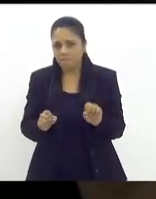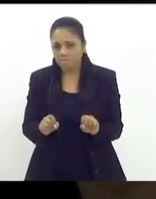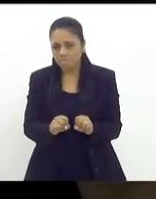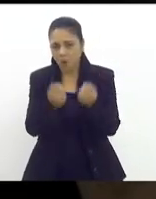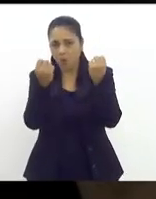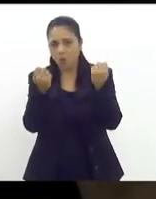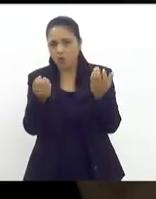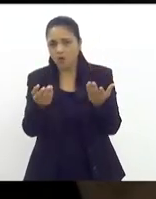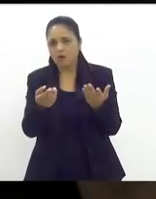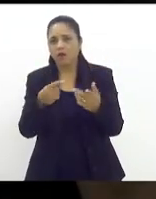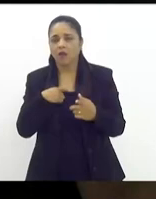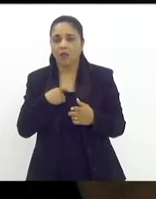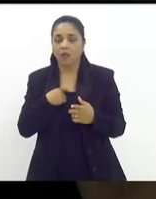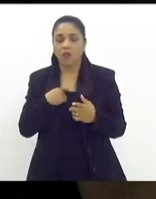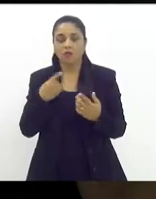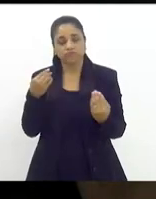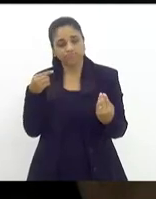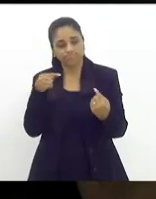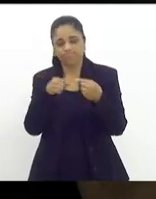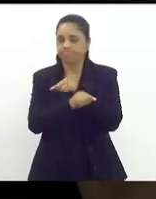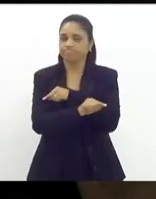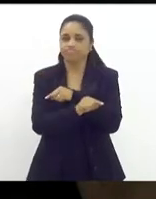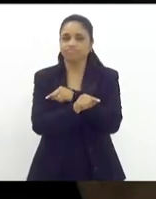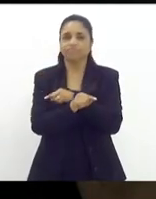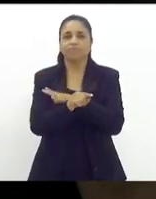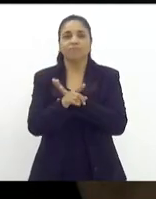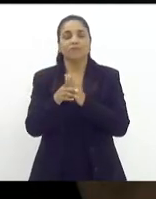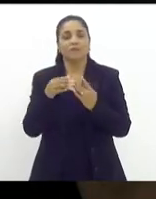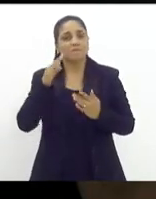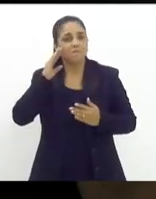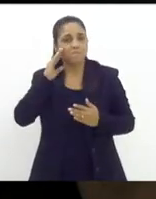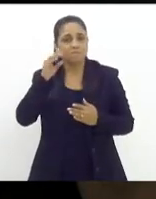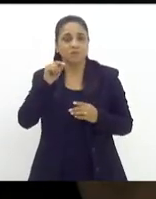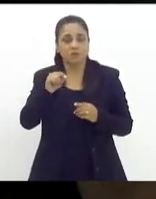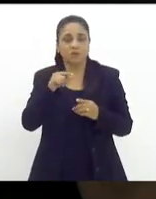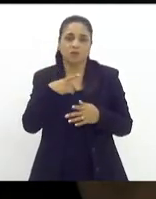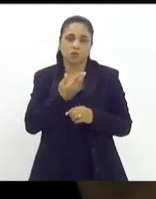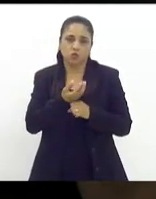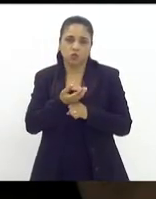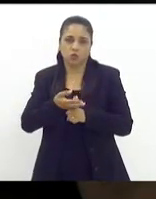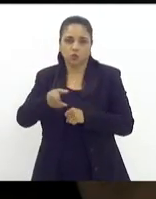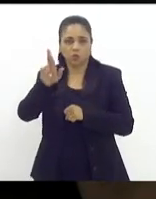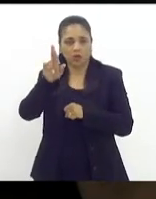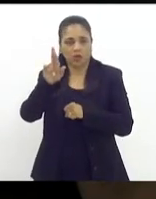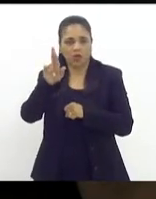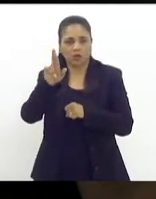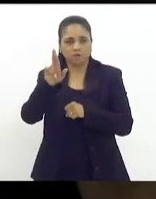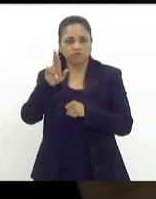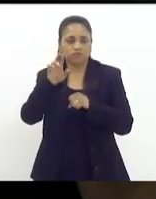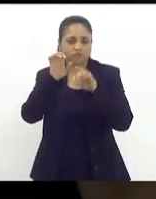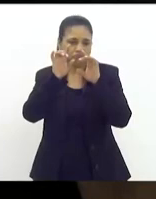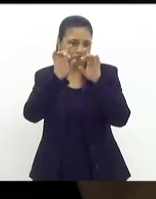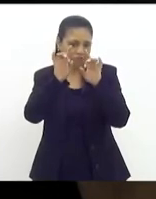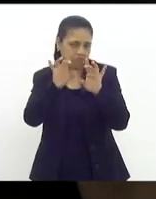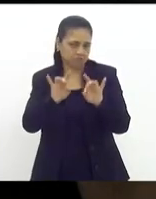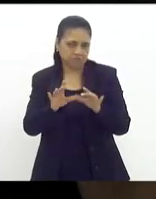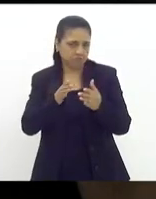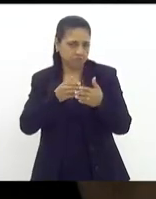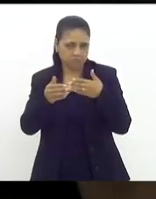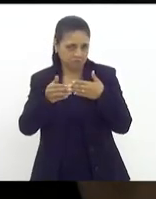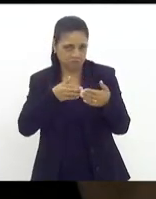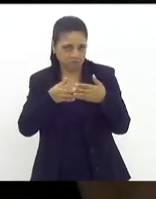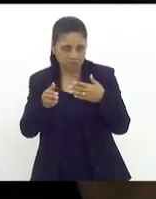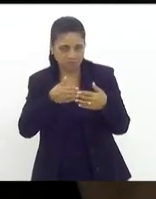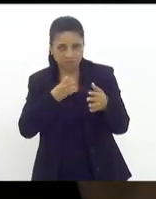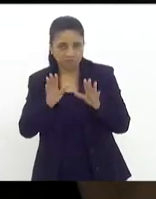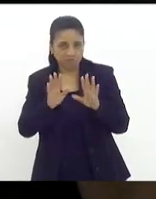eu tenho divergências fundamentais. Eu acho que um doutorado em qualquer especialidade, você